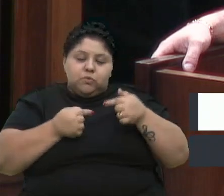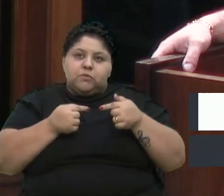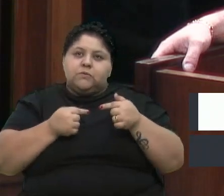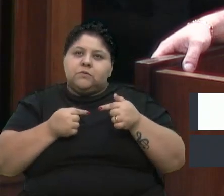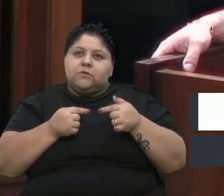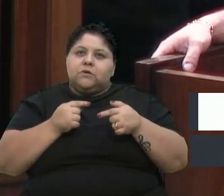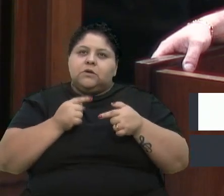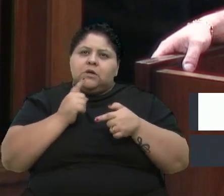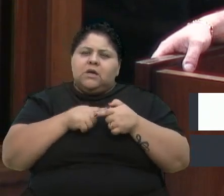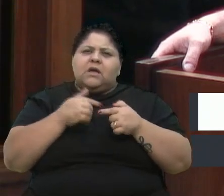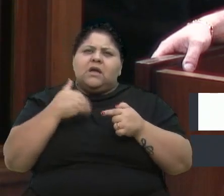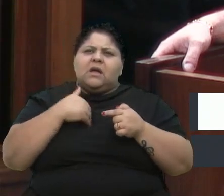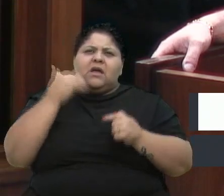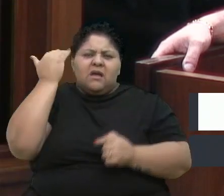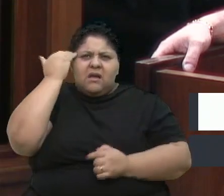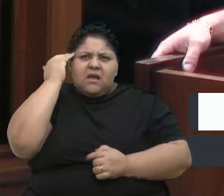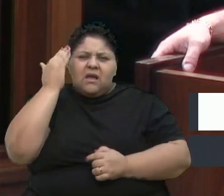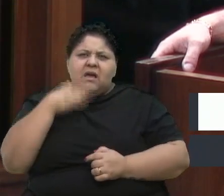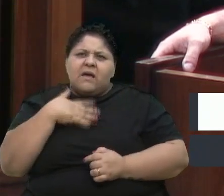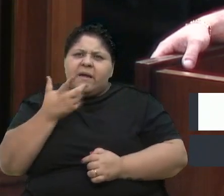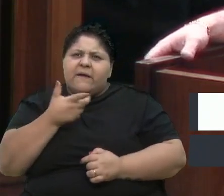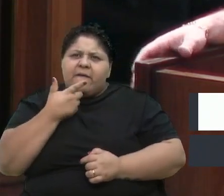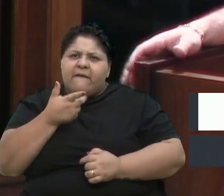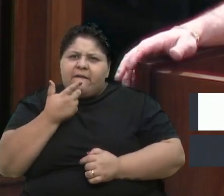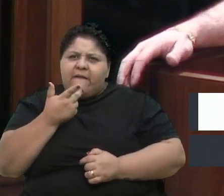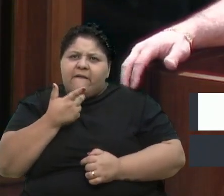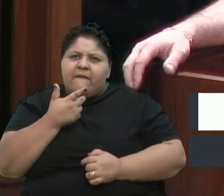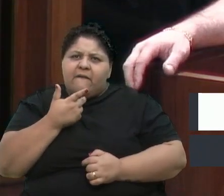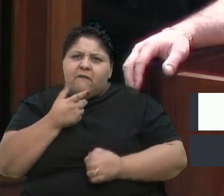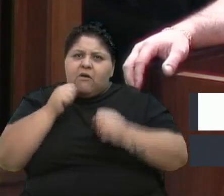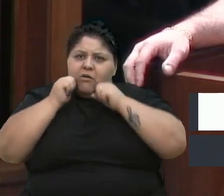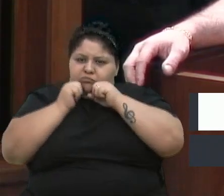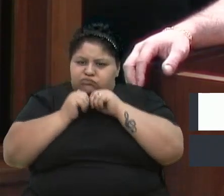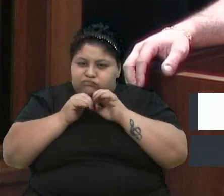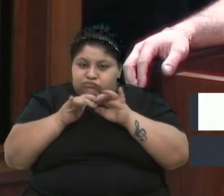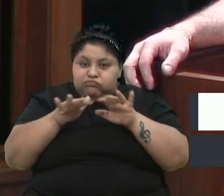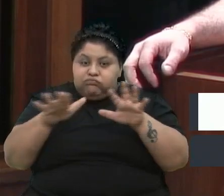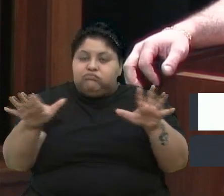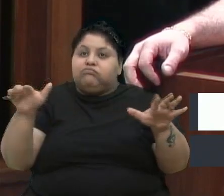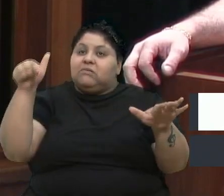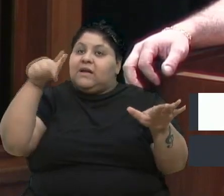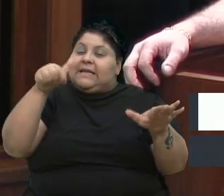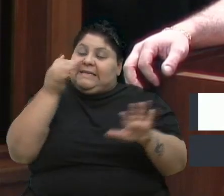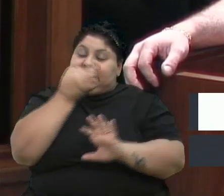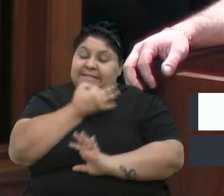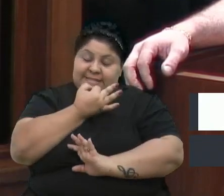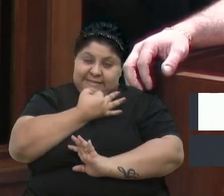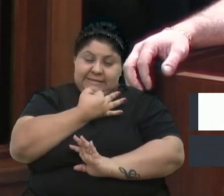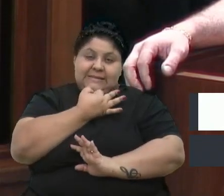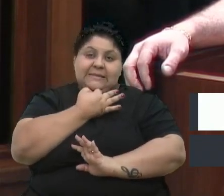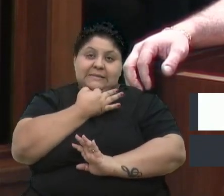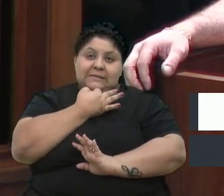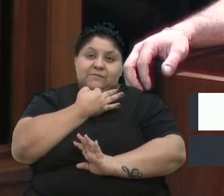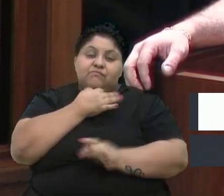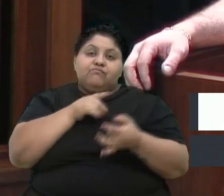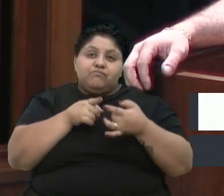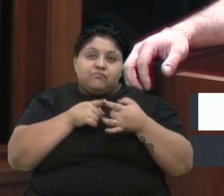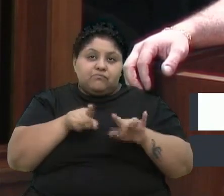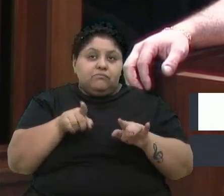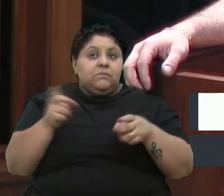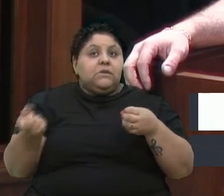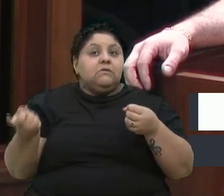fiquei sabendo, a minha fala sobre essa situação repercutiu aqui na cidade, mas